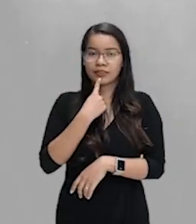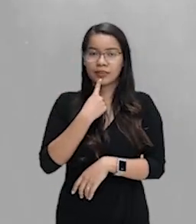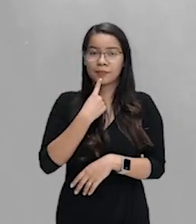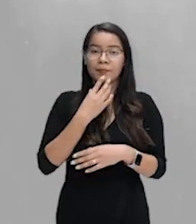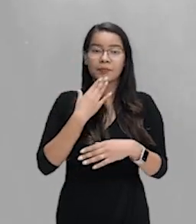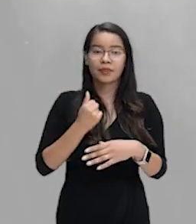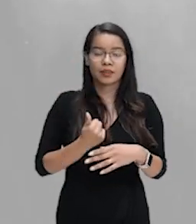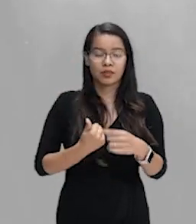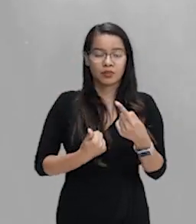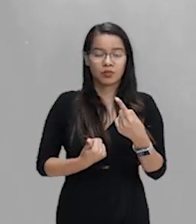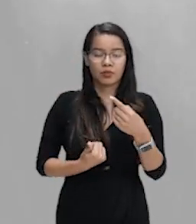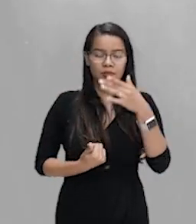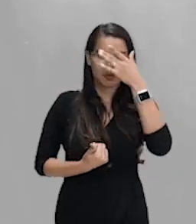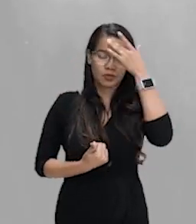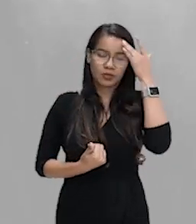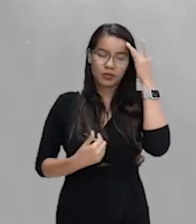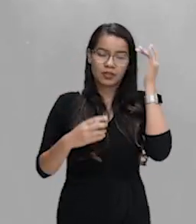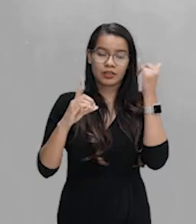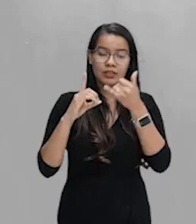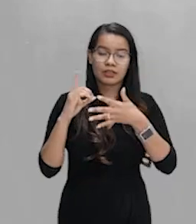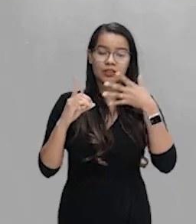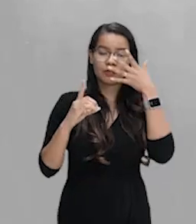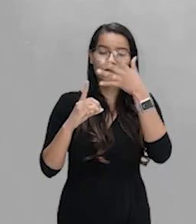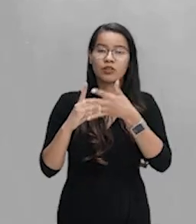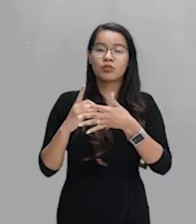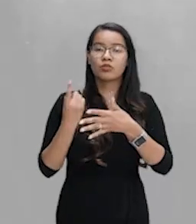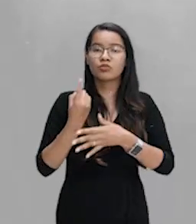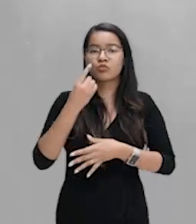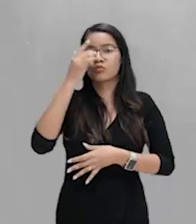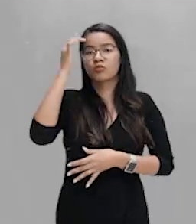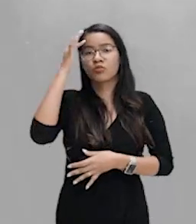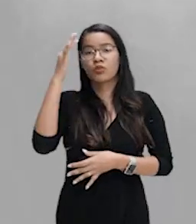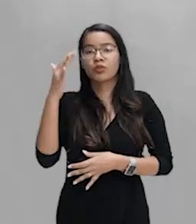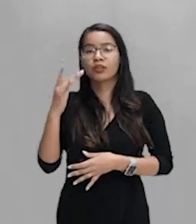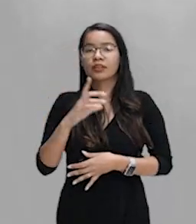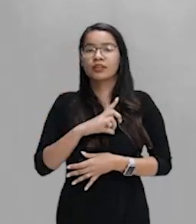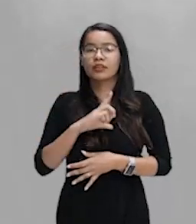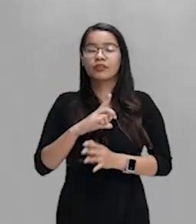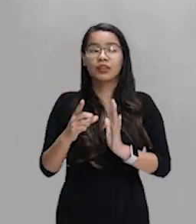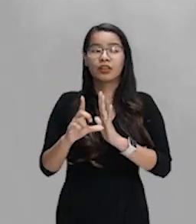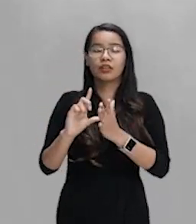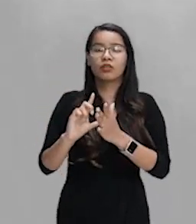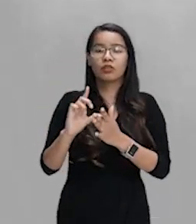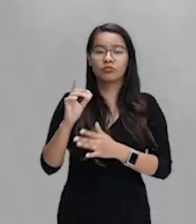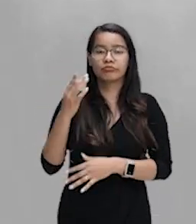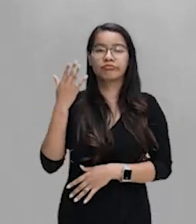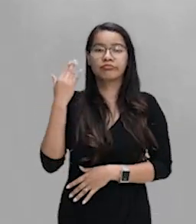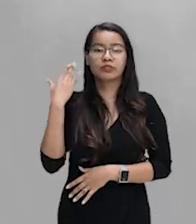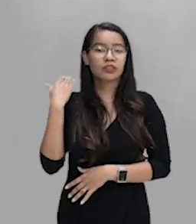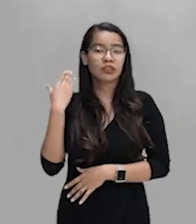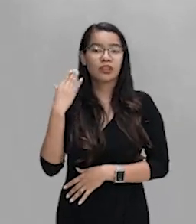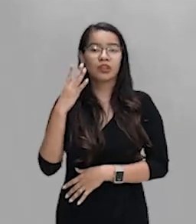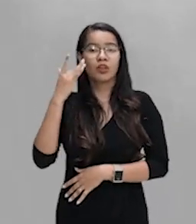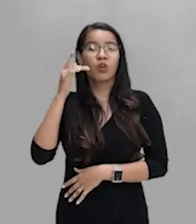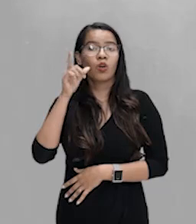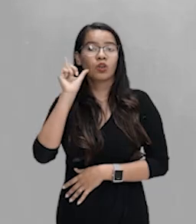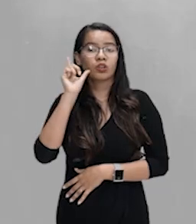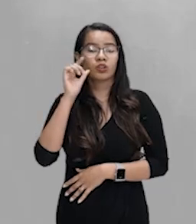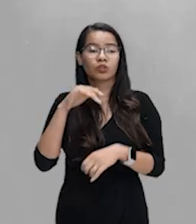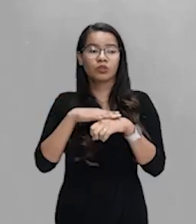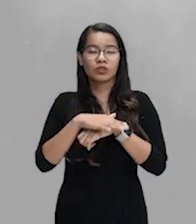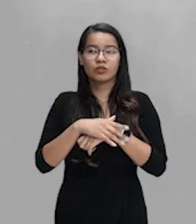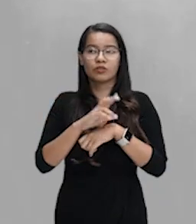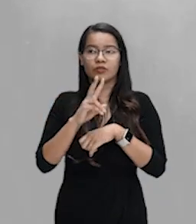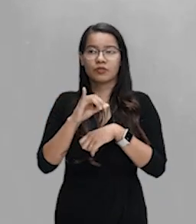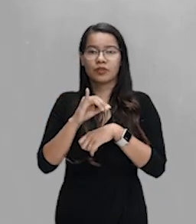para alguém, por exemplo, descrever o sonho que teve uma noite anterior. Geralmente essa pessoa vai tentar descrever assim, ó, eu sonhei que eu